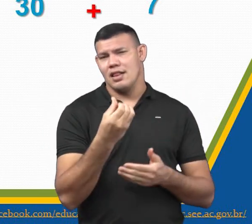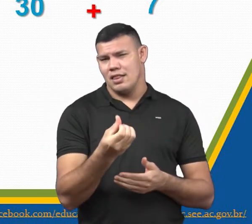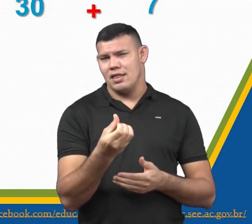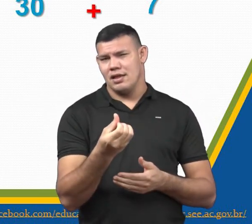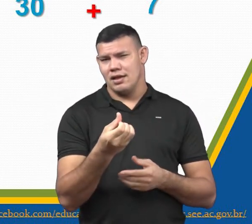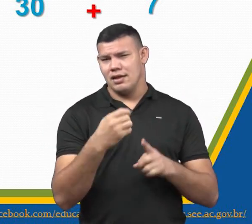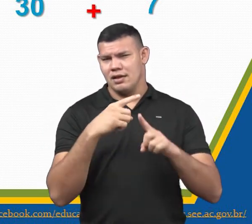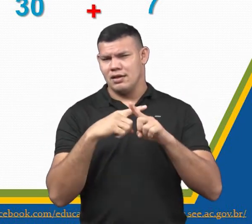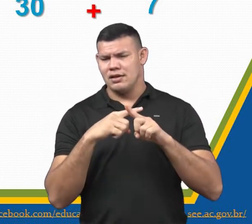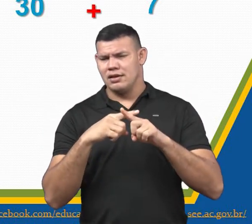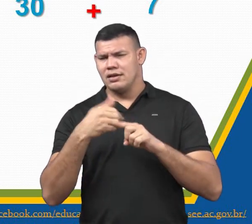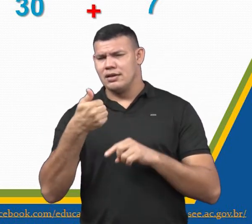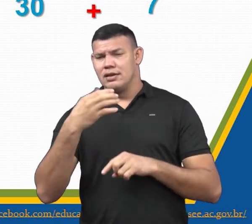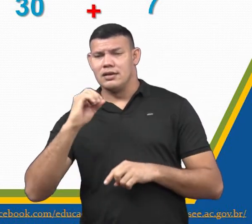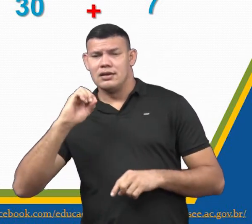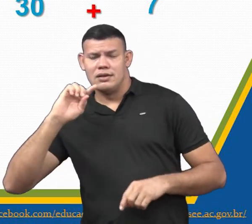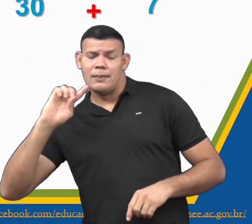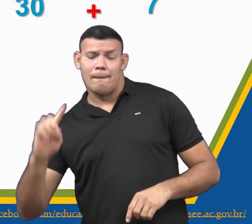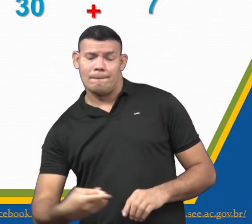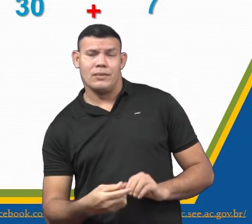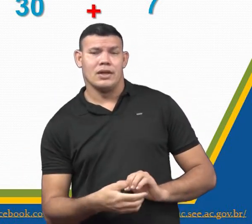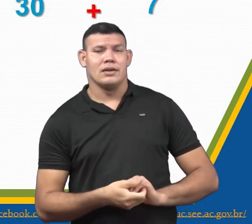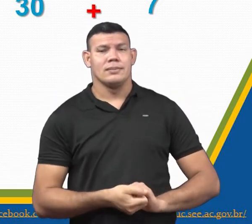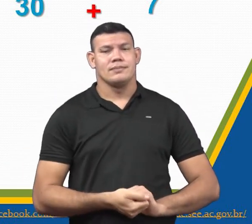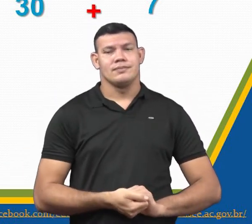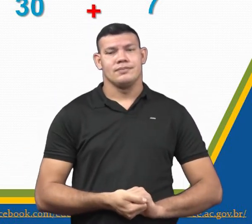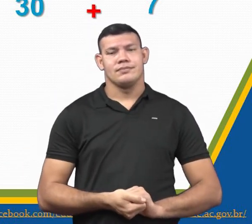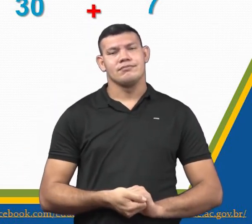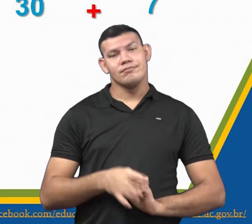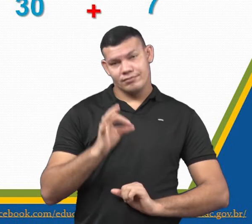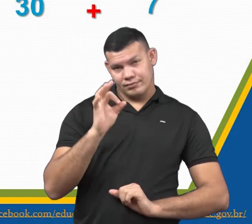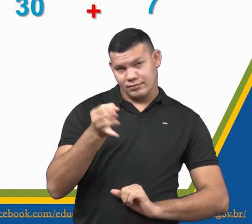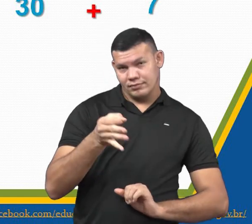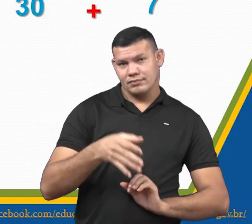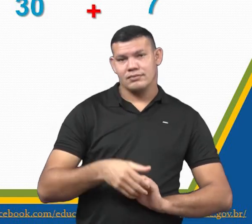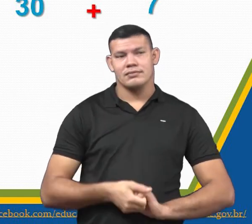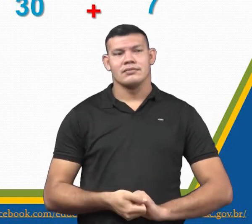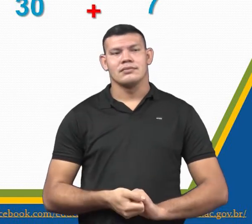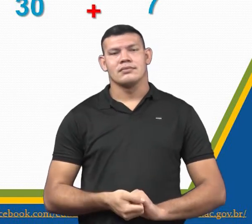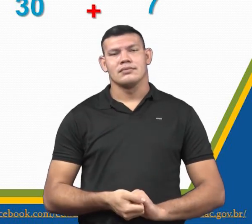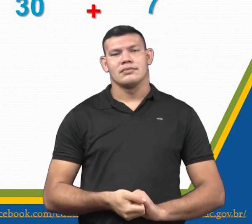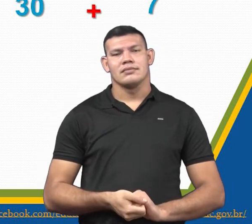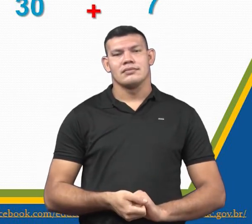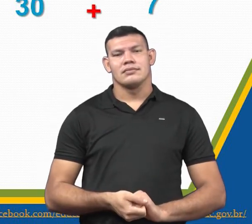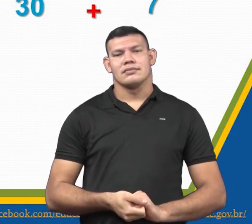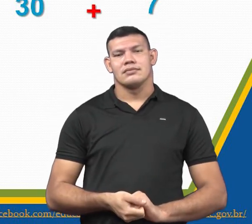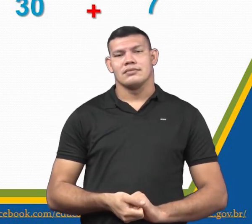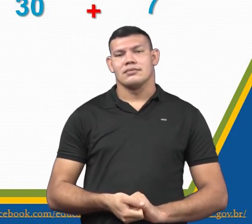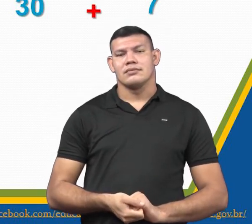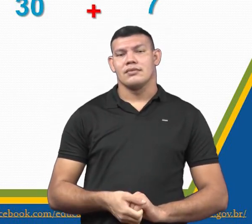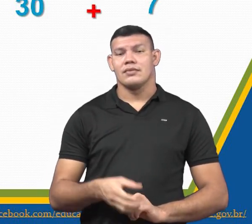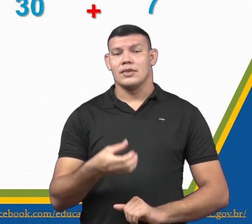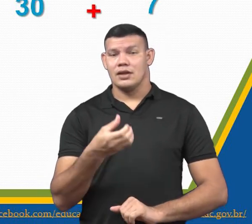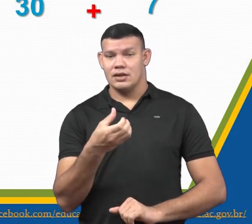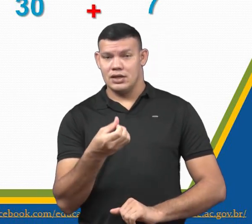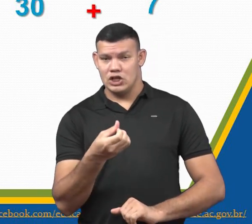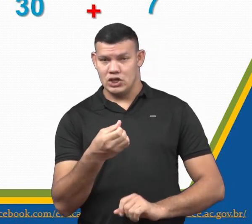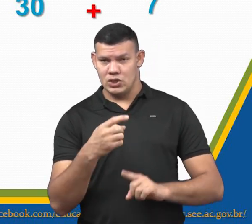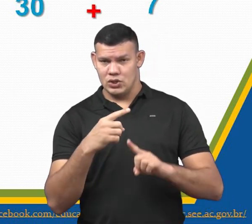10.000. Certinho? Então, 6 vezes